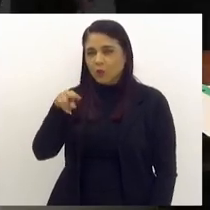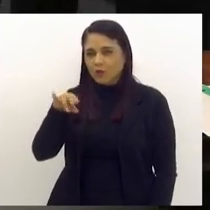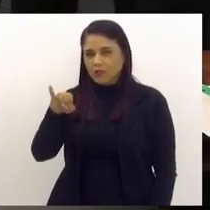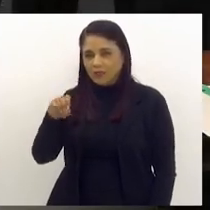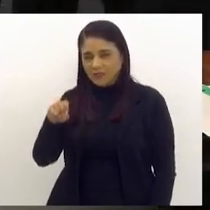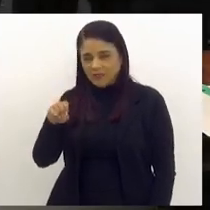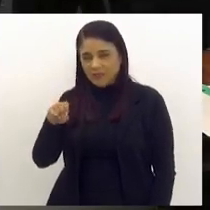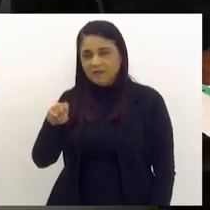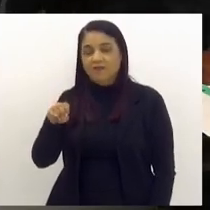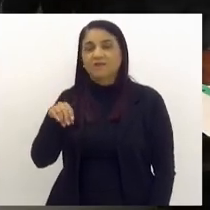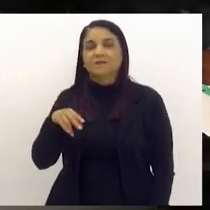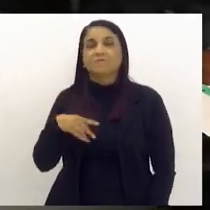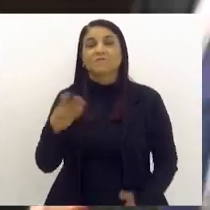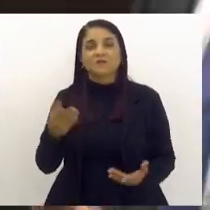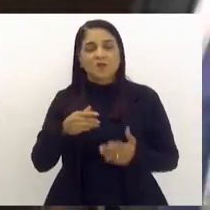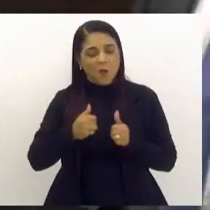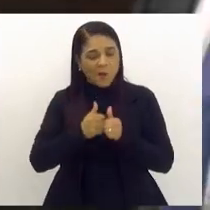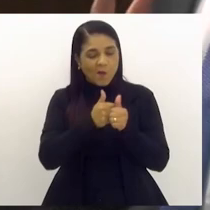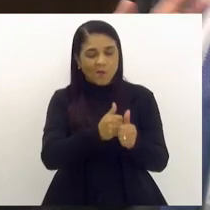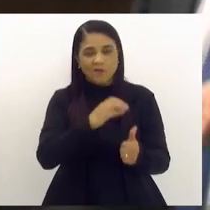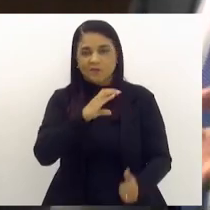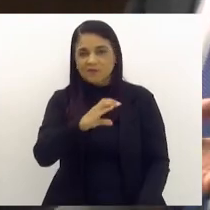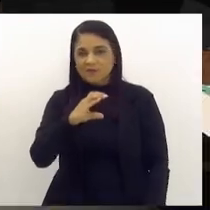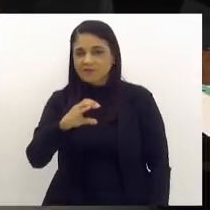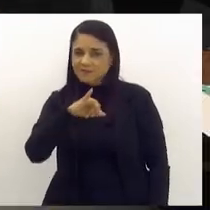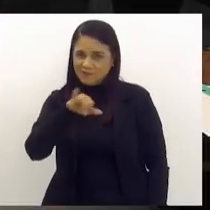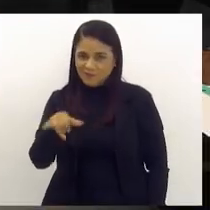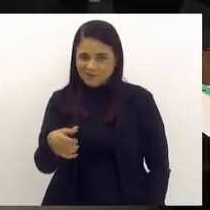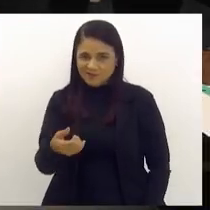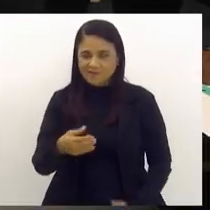Presidente, eu acompanho o parecer da CCJ.